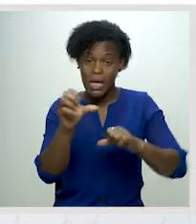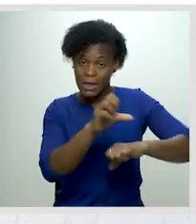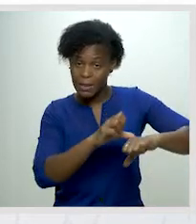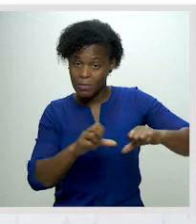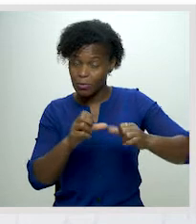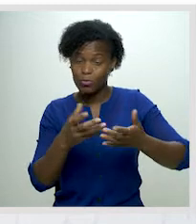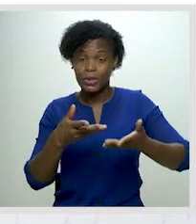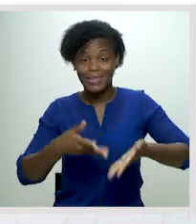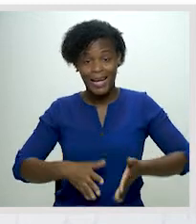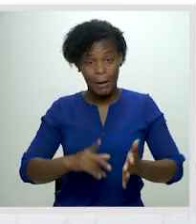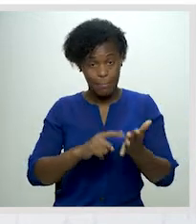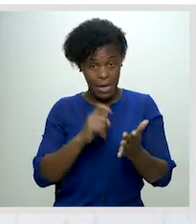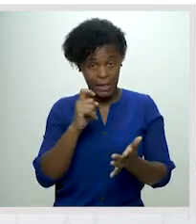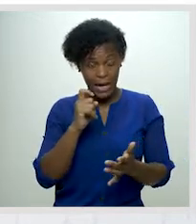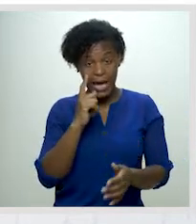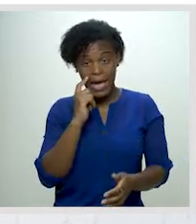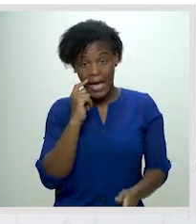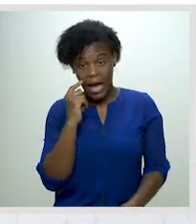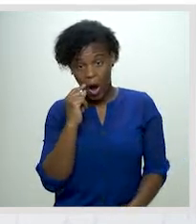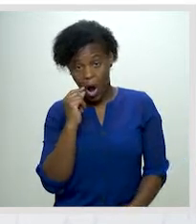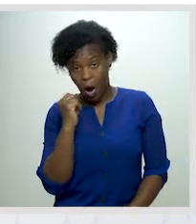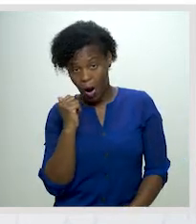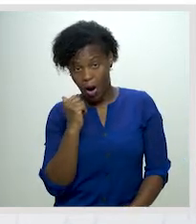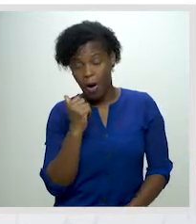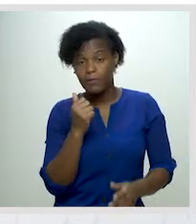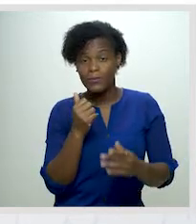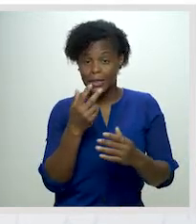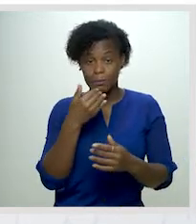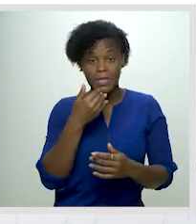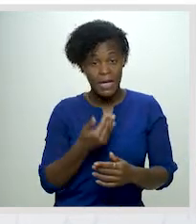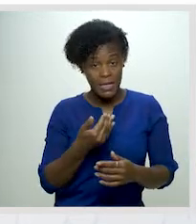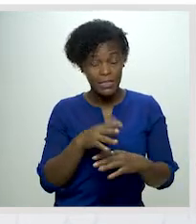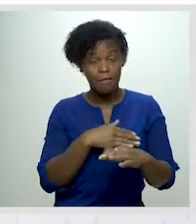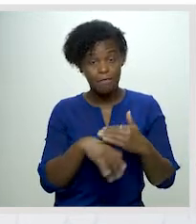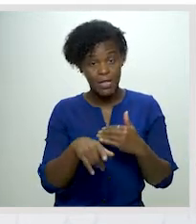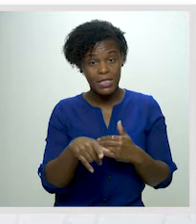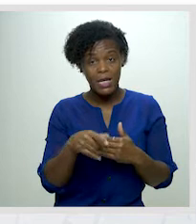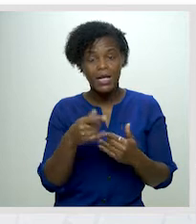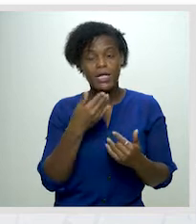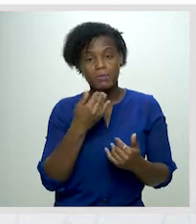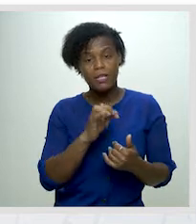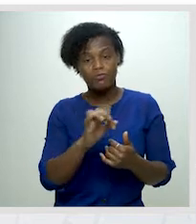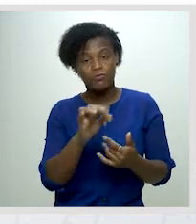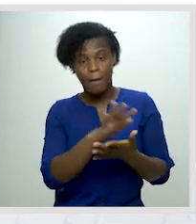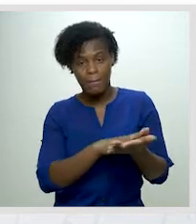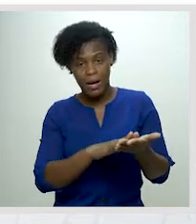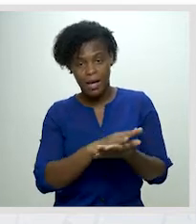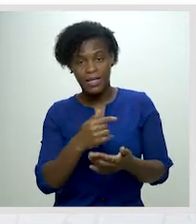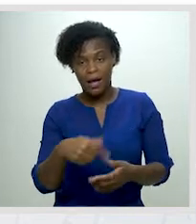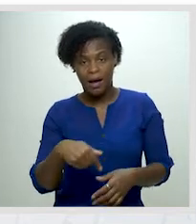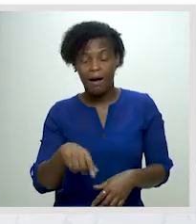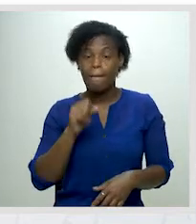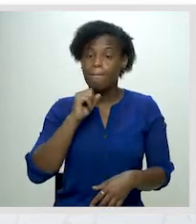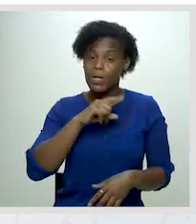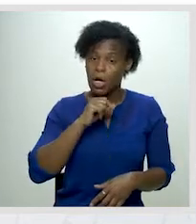americano, fez a experiência, a sua experiência baseada